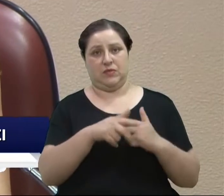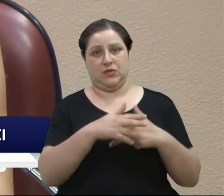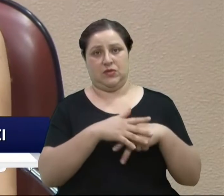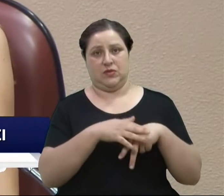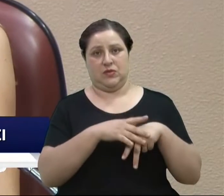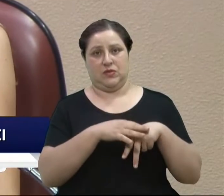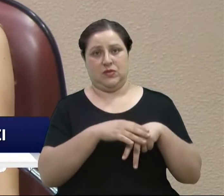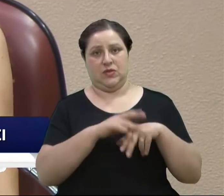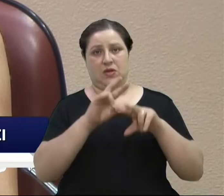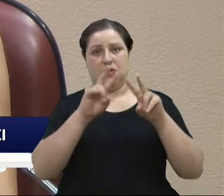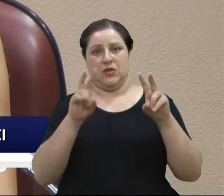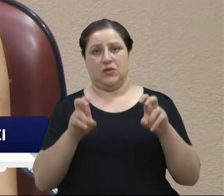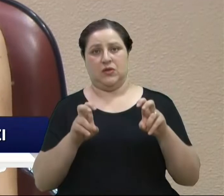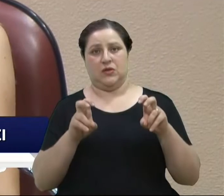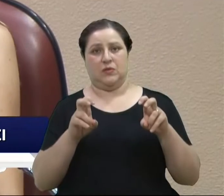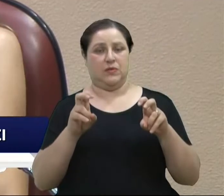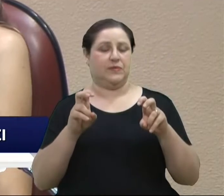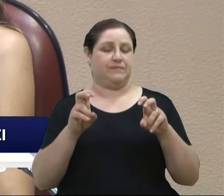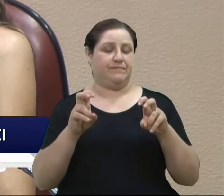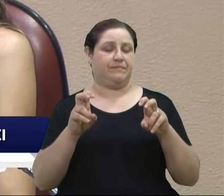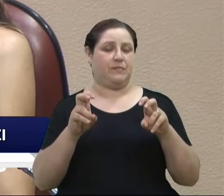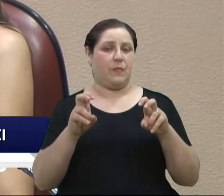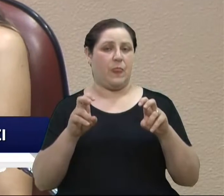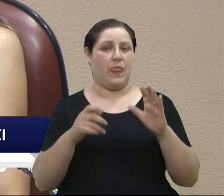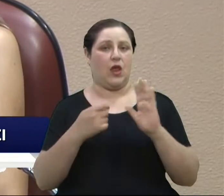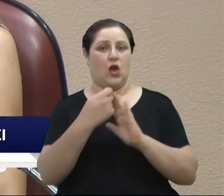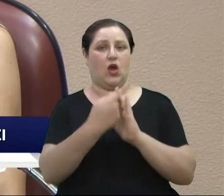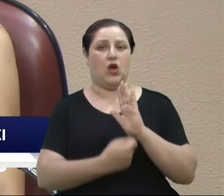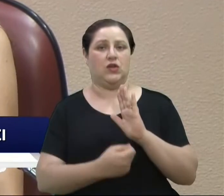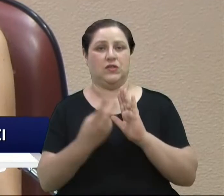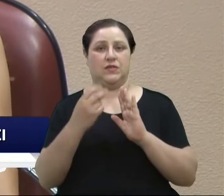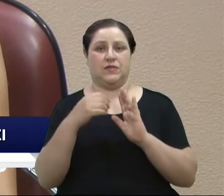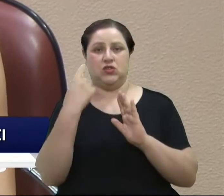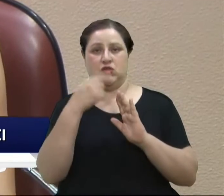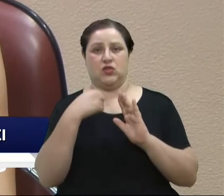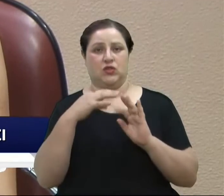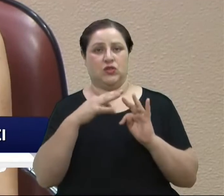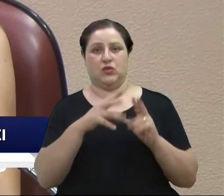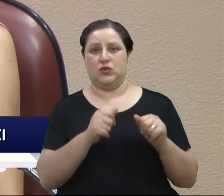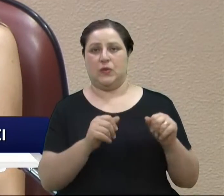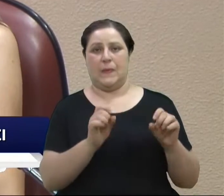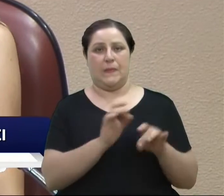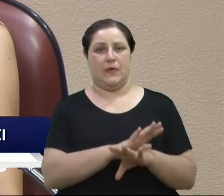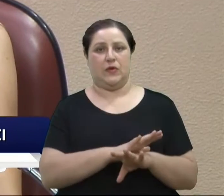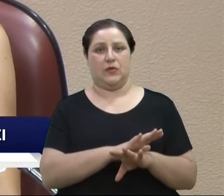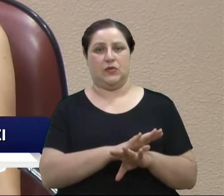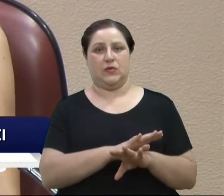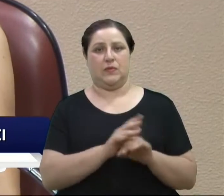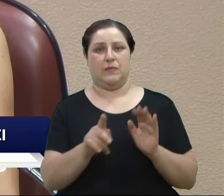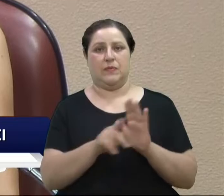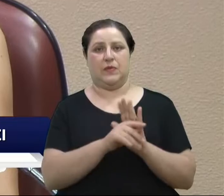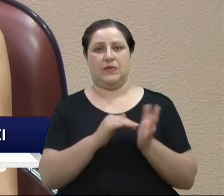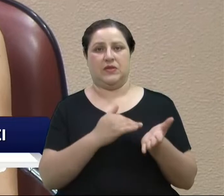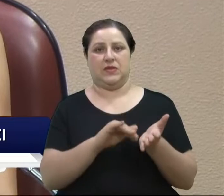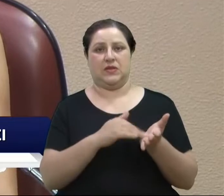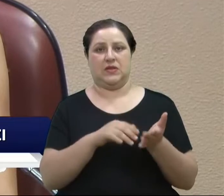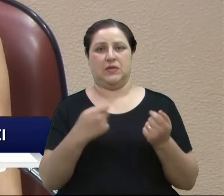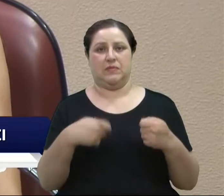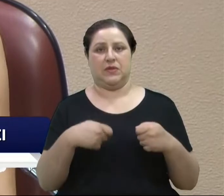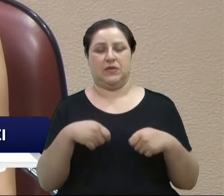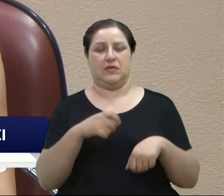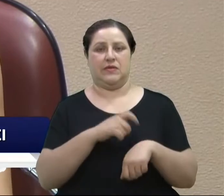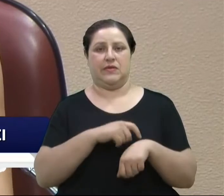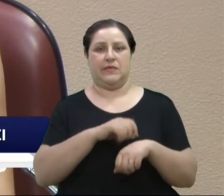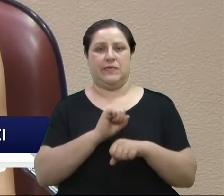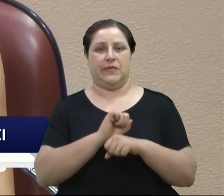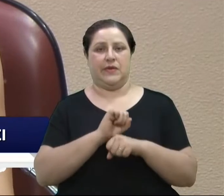de 20 horas, vereador, sim, já está tudo pronto da parte da secretaria, só uma questão agora de cumprimento de prazos,